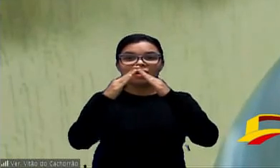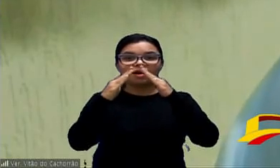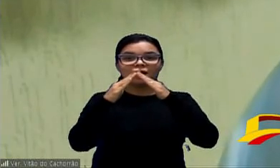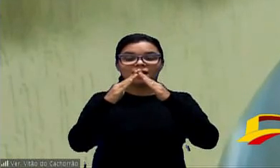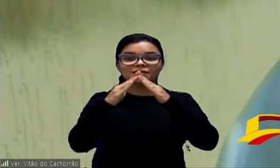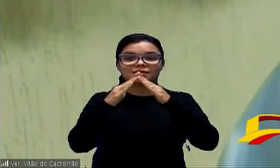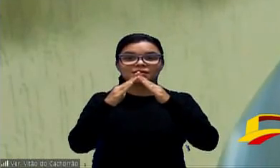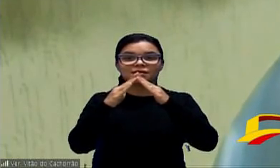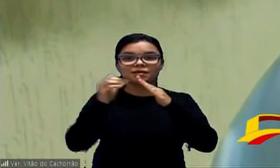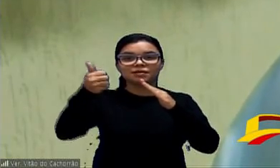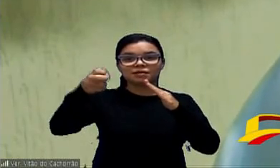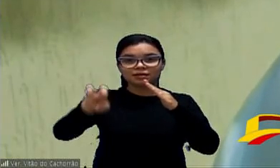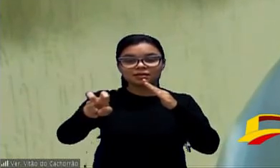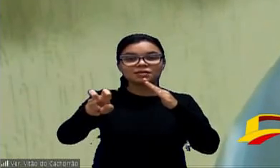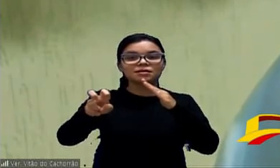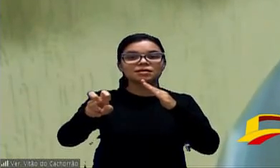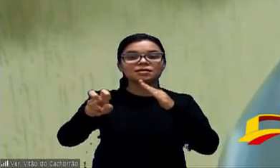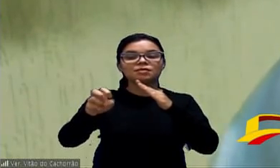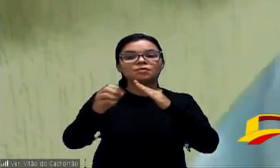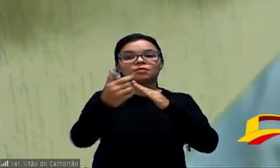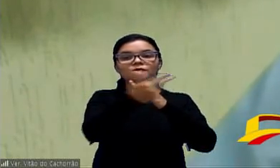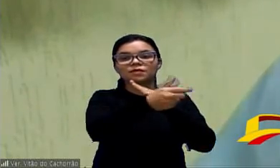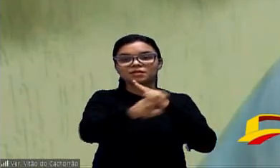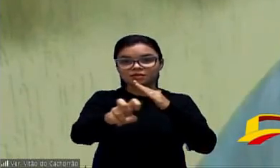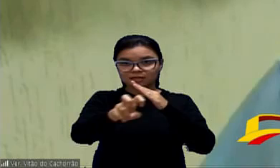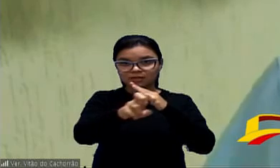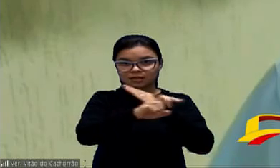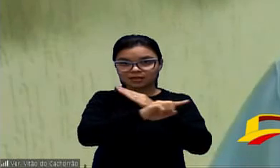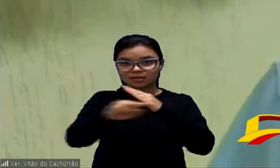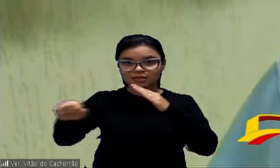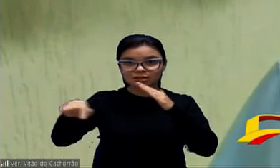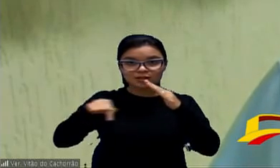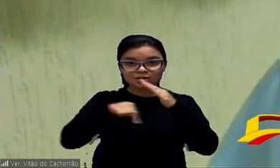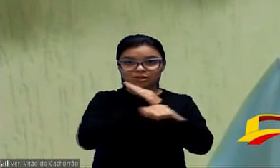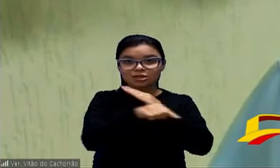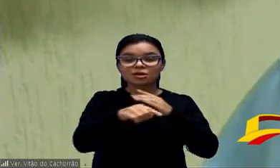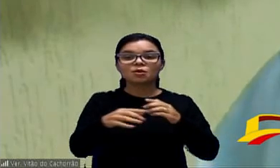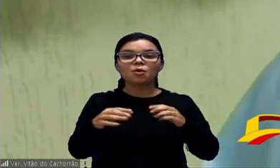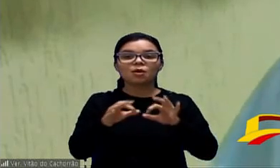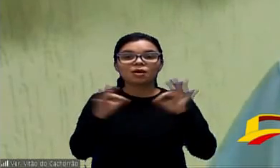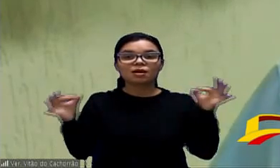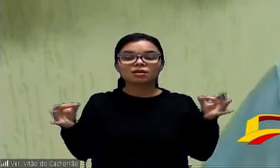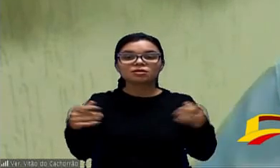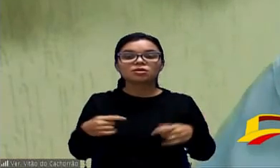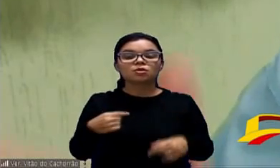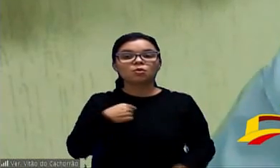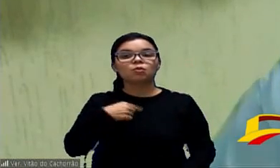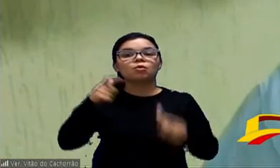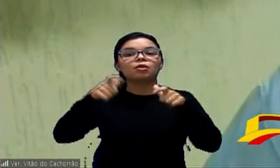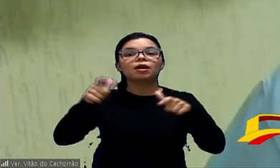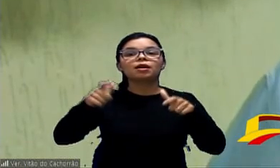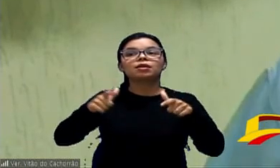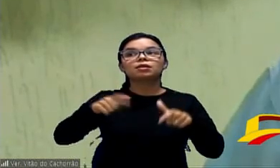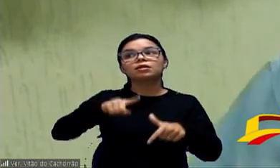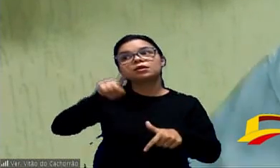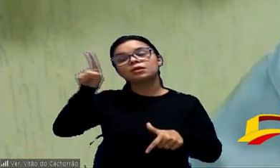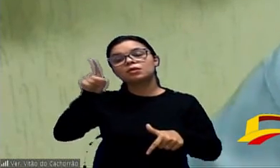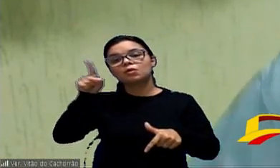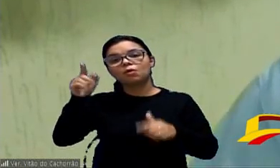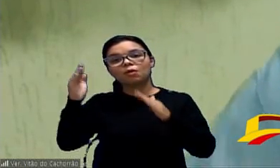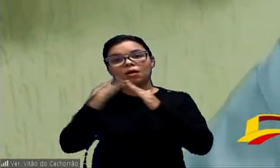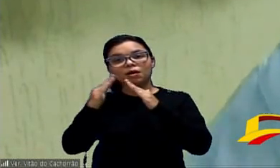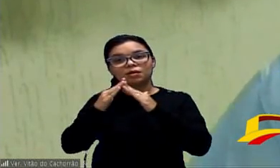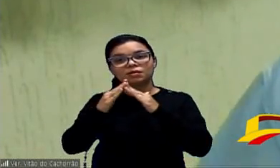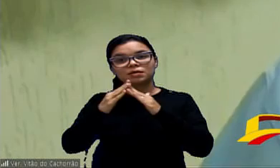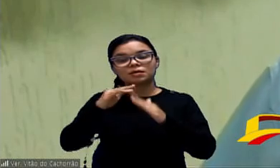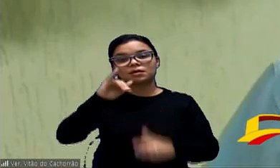Norte, como diz na Quebrada lá, onde eu moro com muito orgulho, onde eu construí com sacrifício, lá no Ipanemaville. Tenho lanche no Zumira, que é